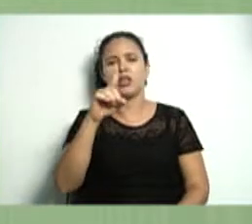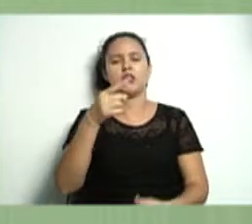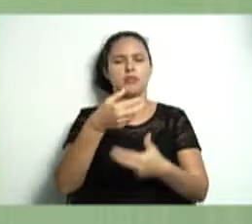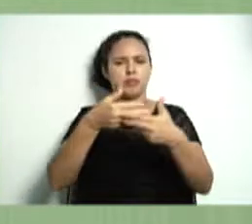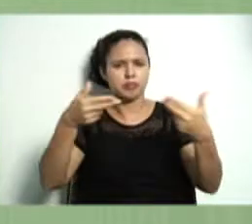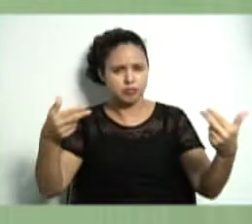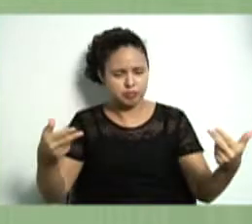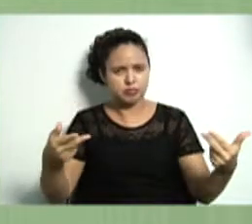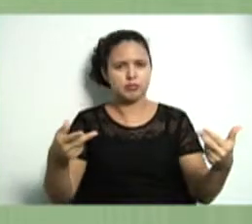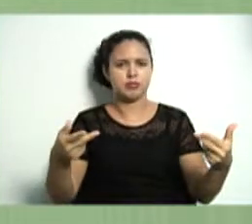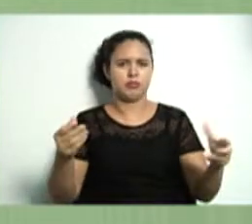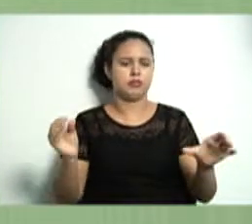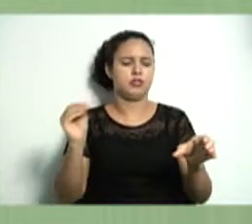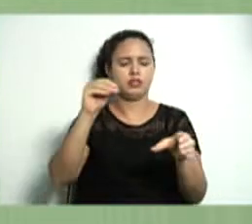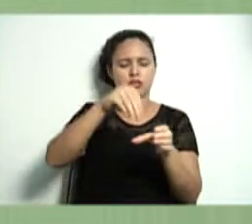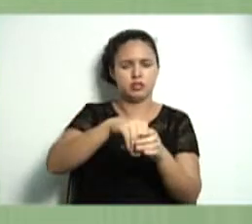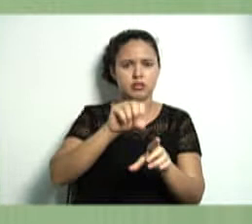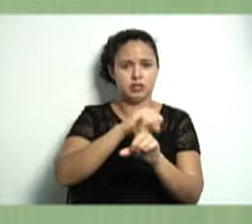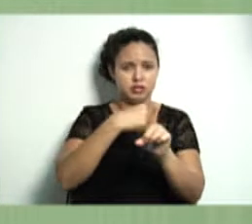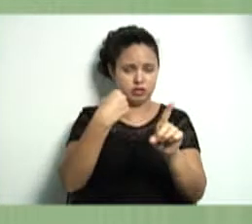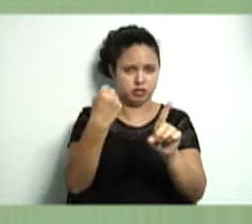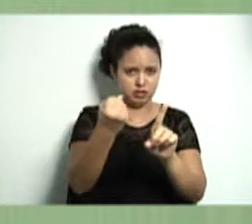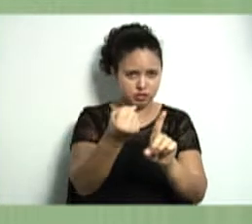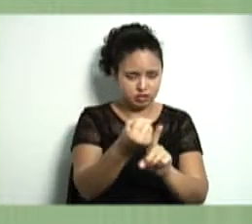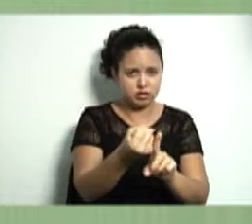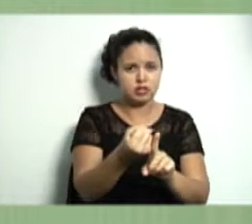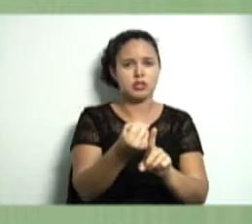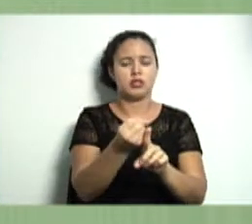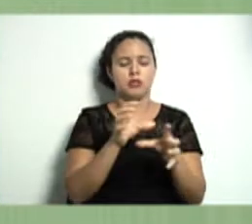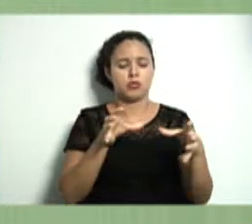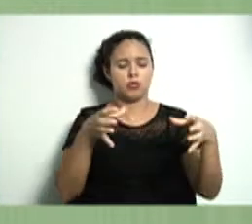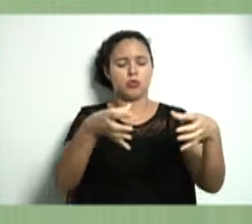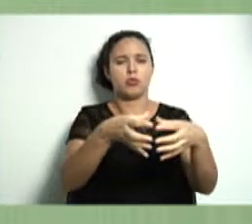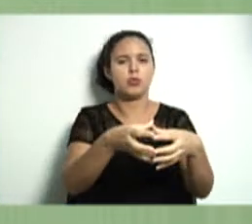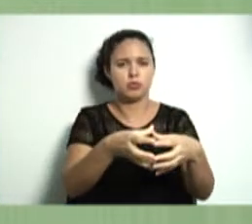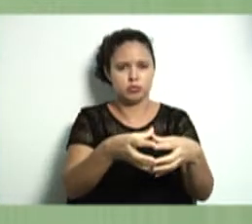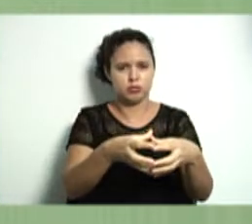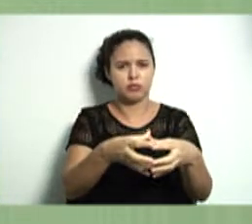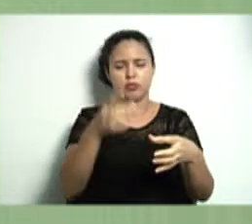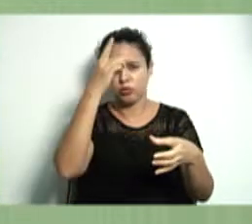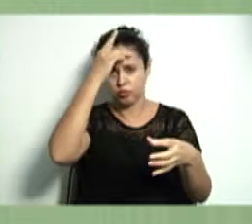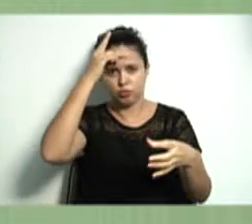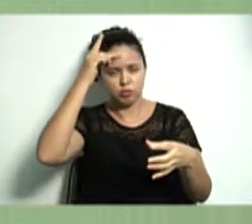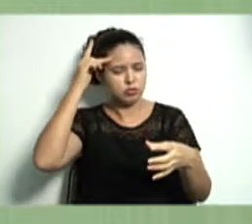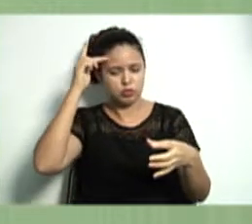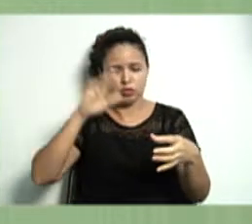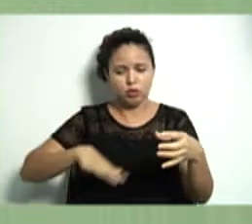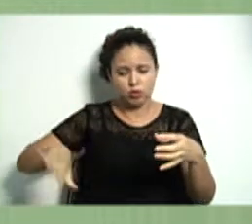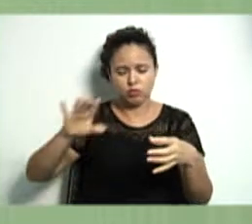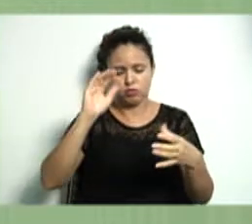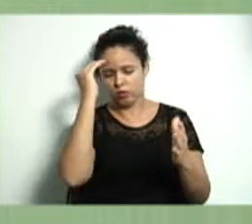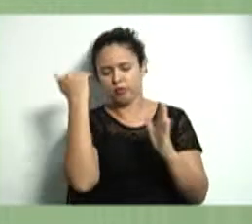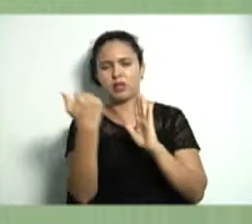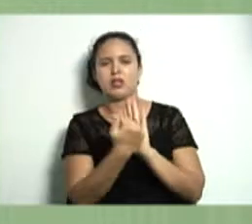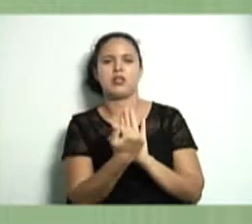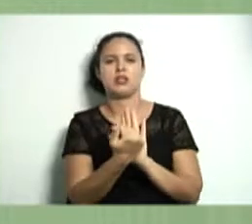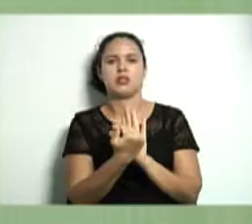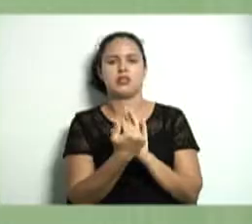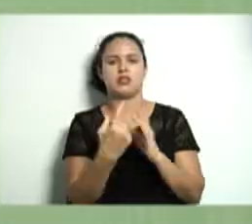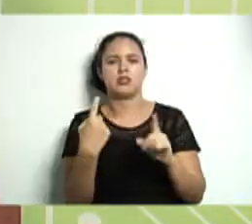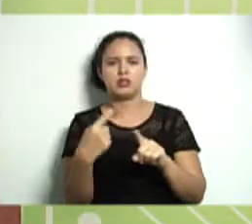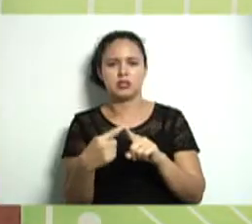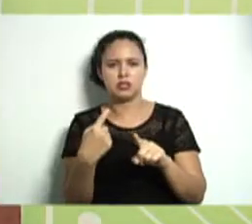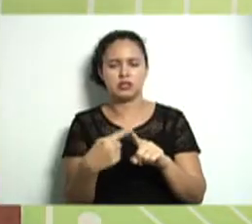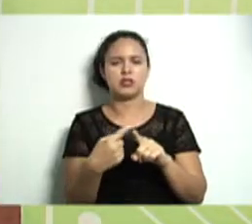por todos aqueles que pertencem a uma determinada coletividade. Né? Isso, gente, por quê? Porque o modo